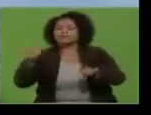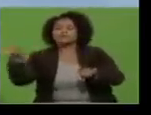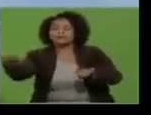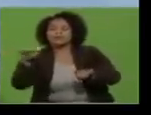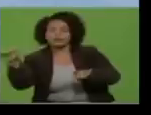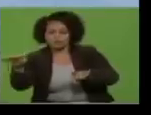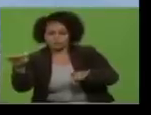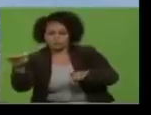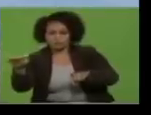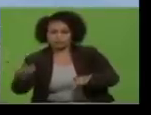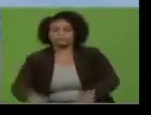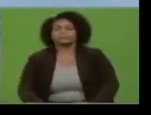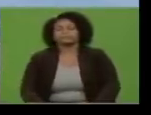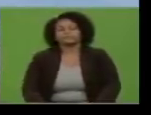produtivas.